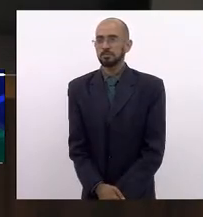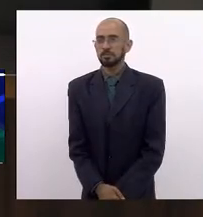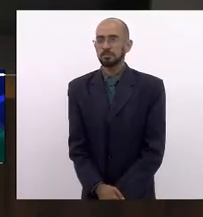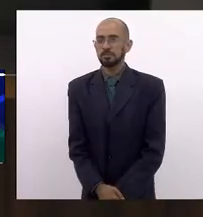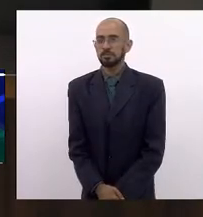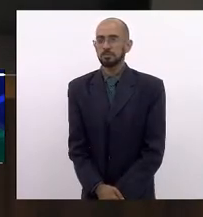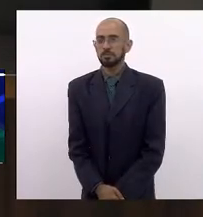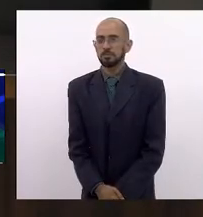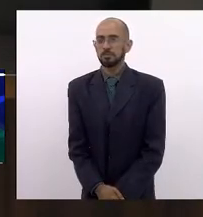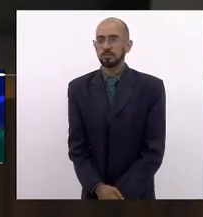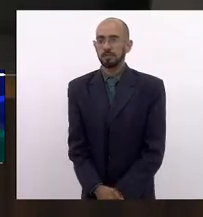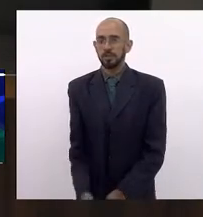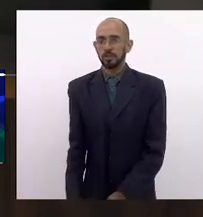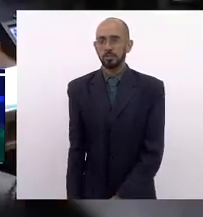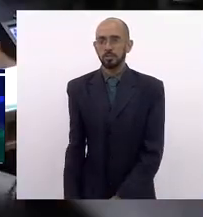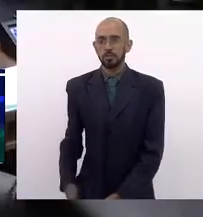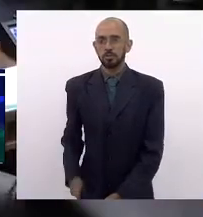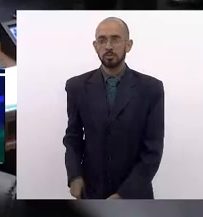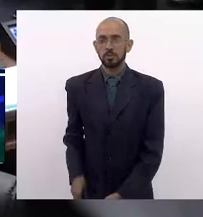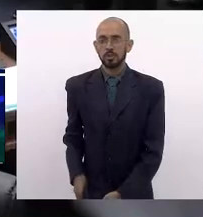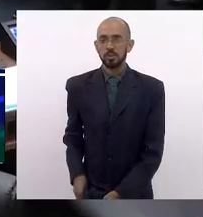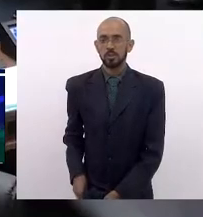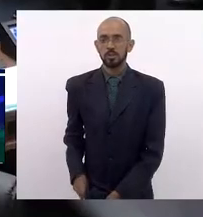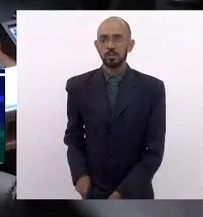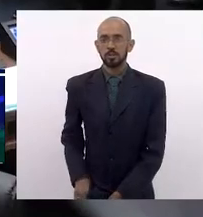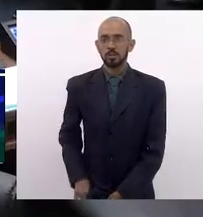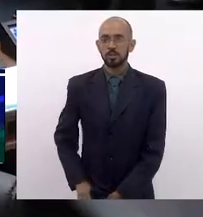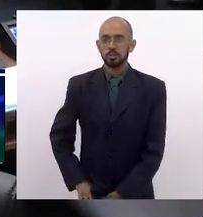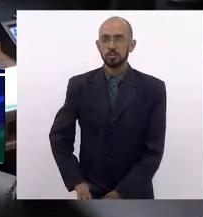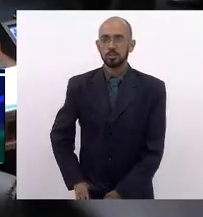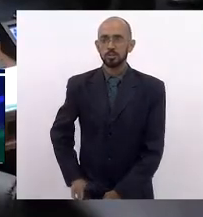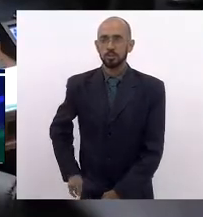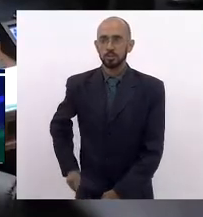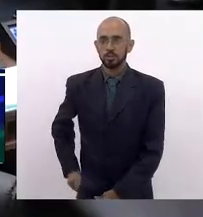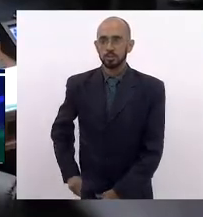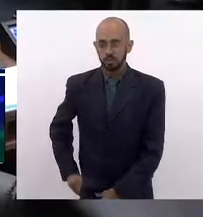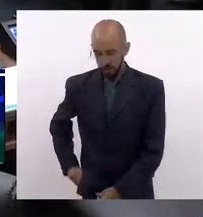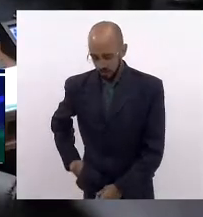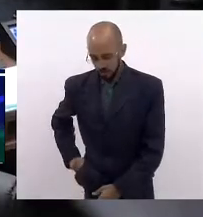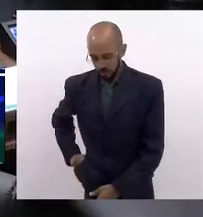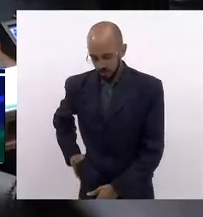a pergunta fazer para mim puxar obrigado a